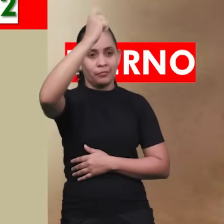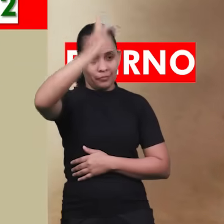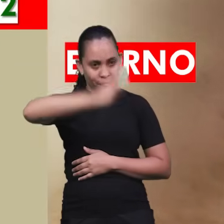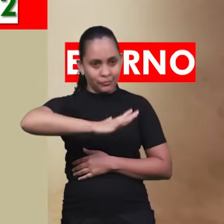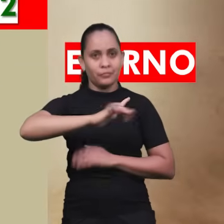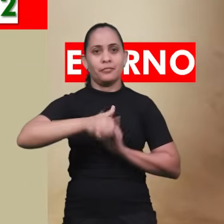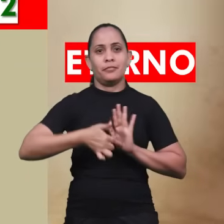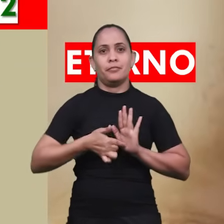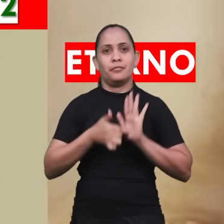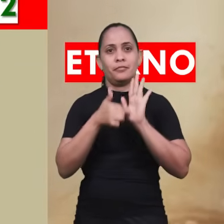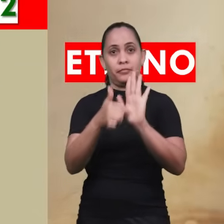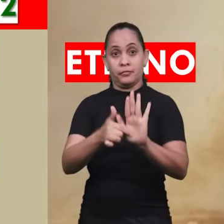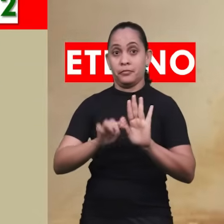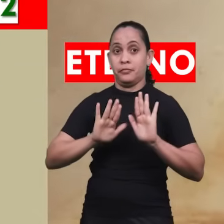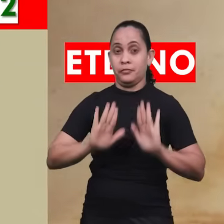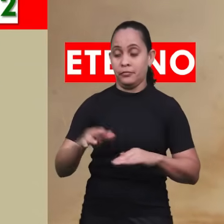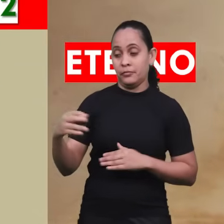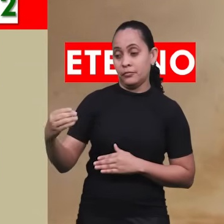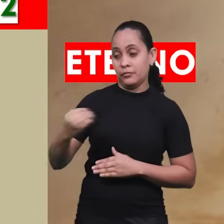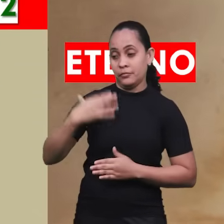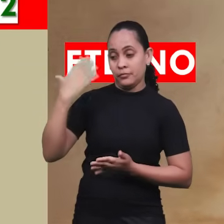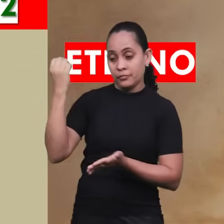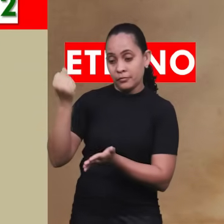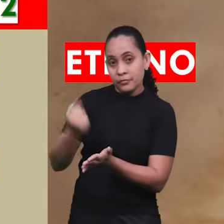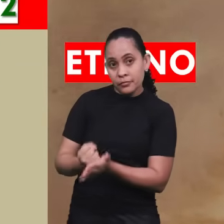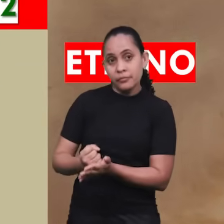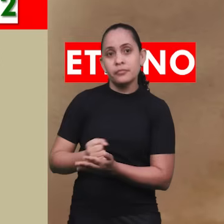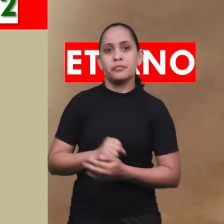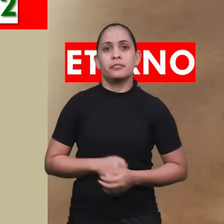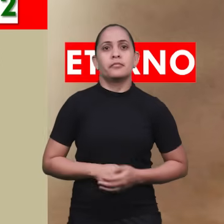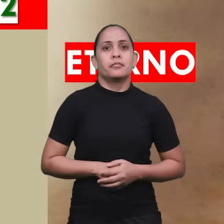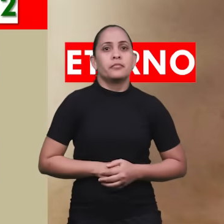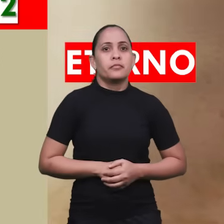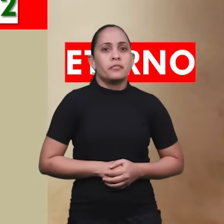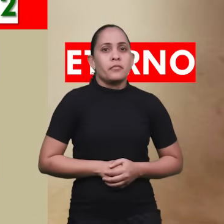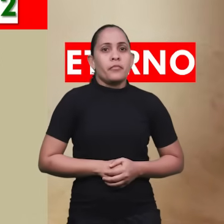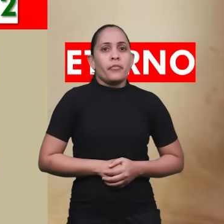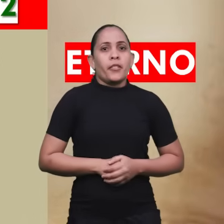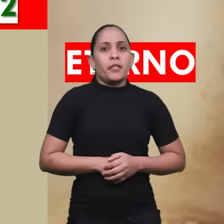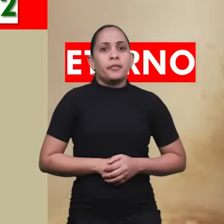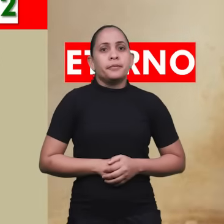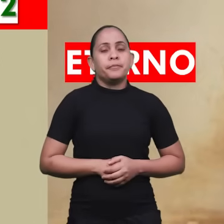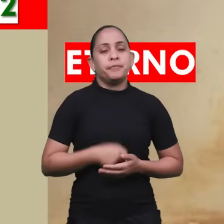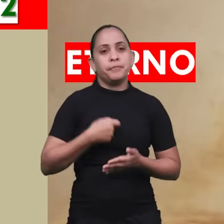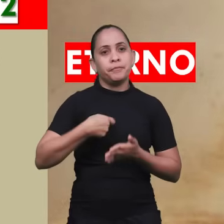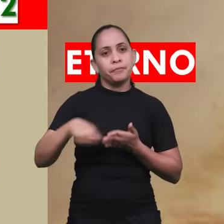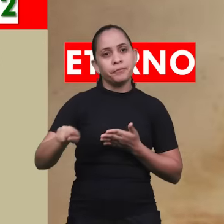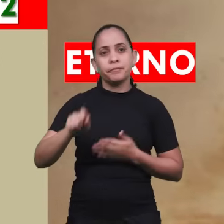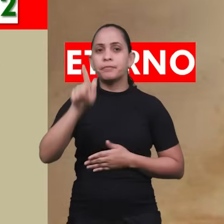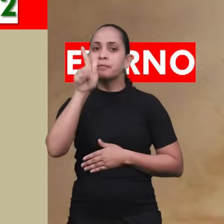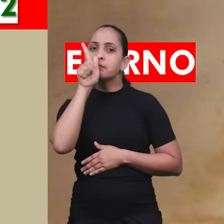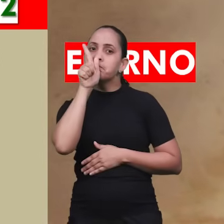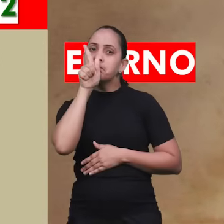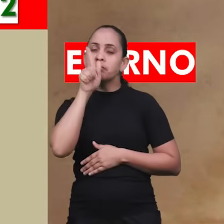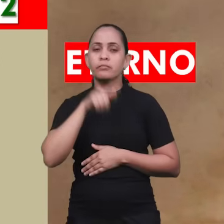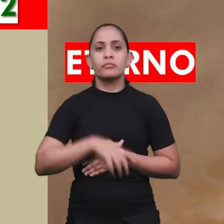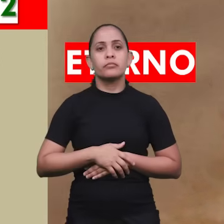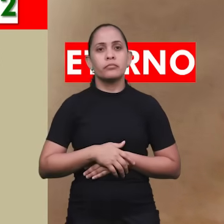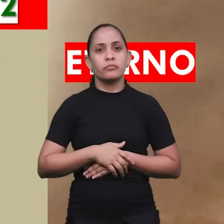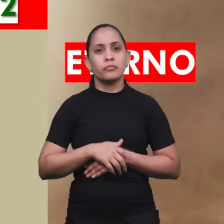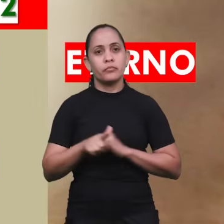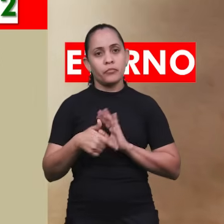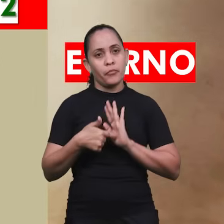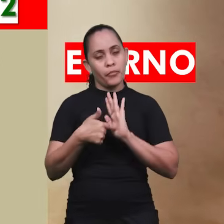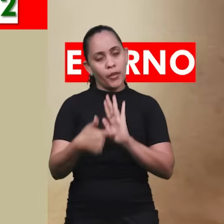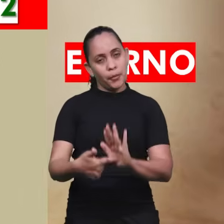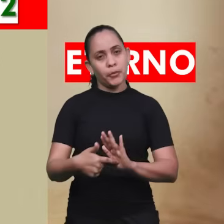é a expressão que nós falamos. Já no Novo Testamento, que foi escrito no grego,